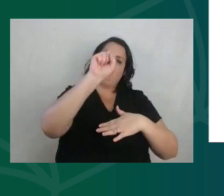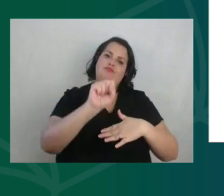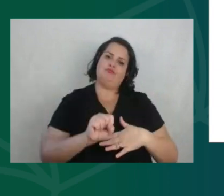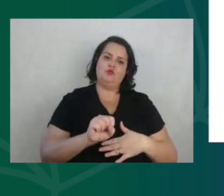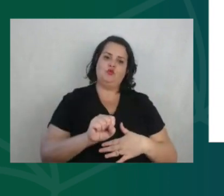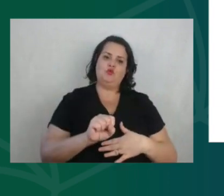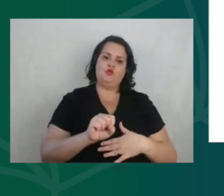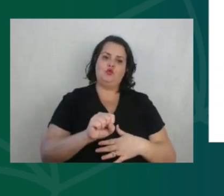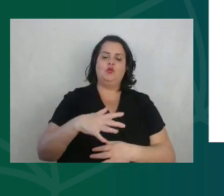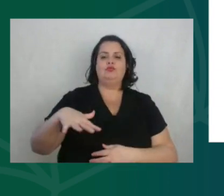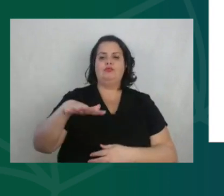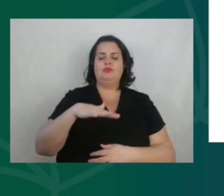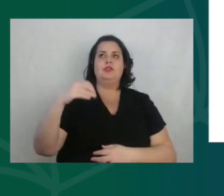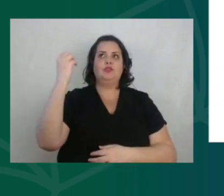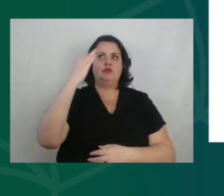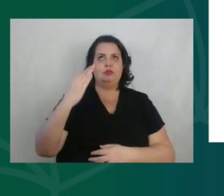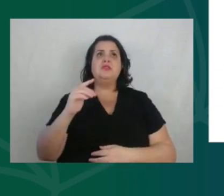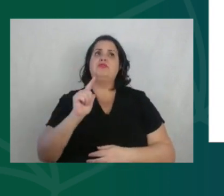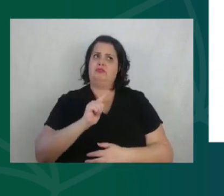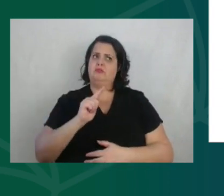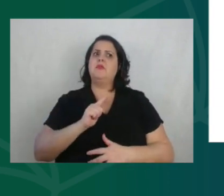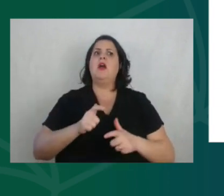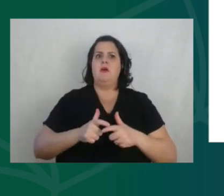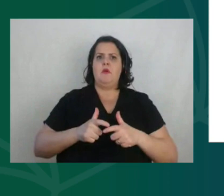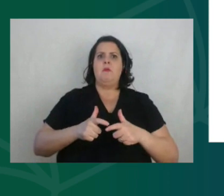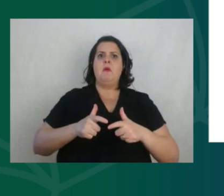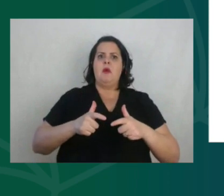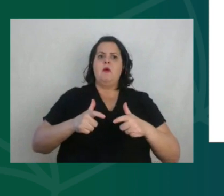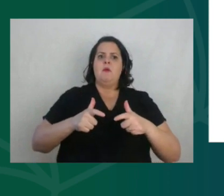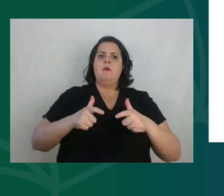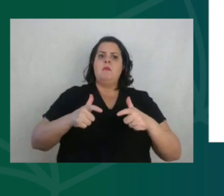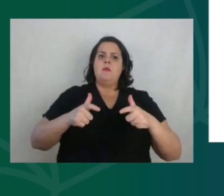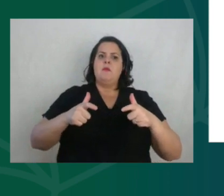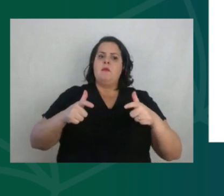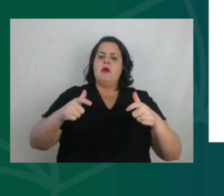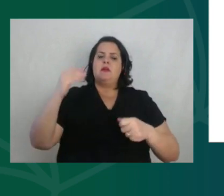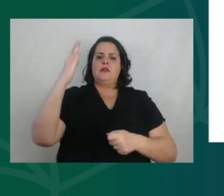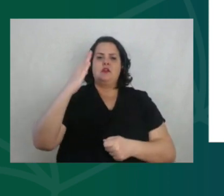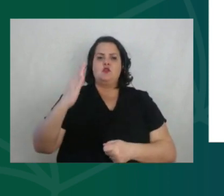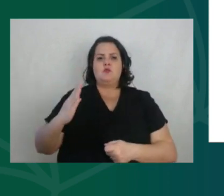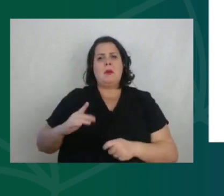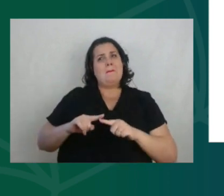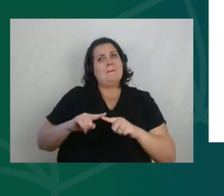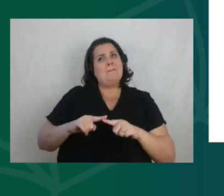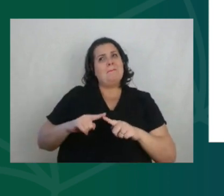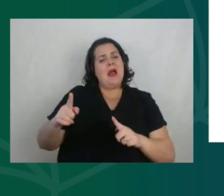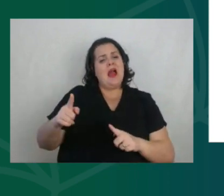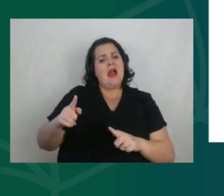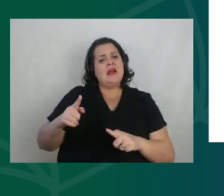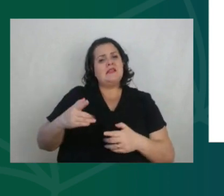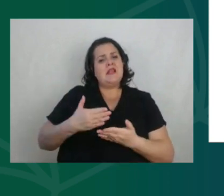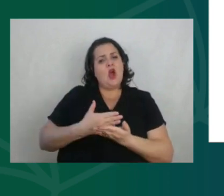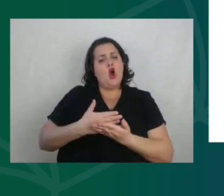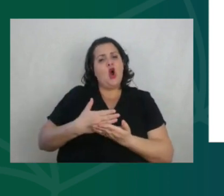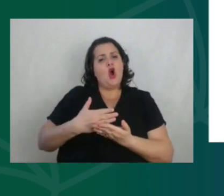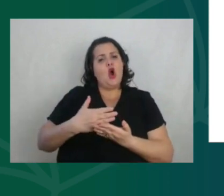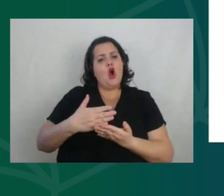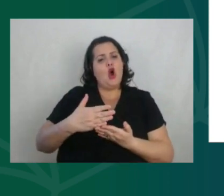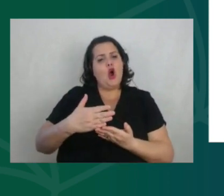em crescimento no Brasil, ela está tendendo a uma estabilização. É claro que quando a gente pensa em Brasil, a gente